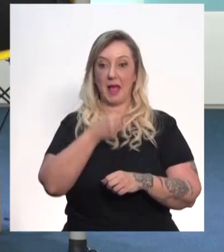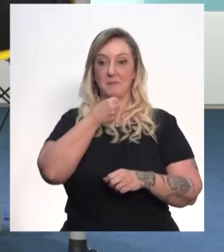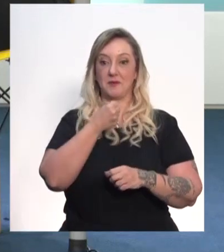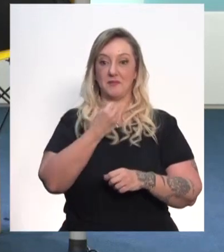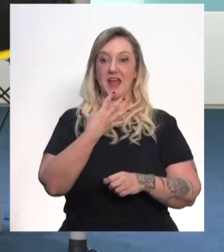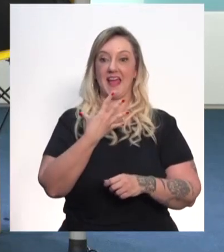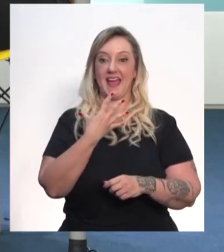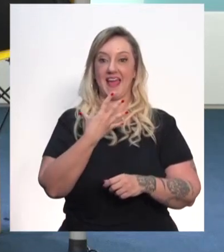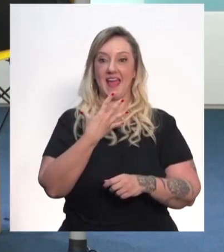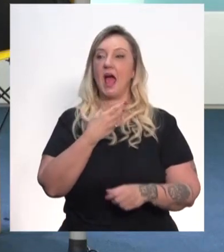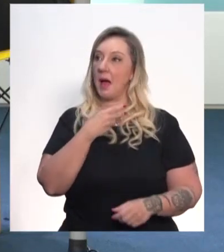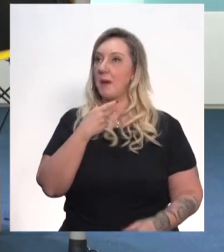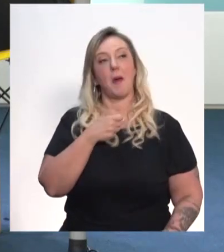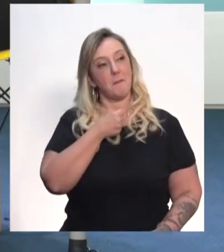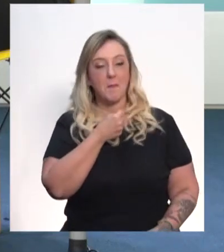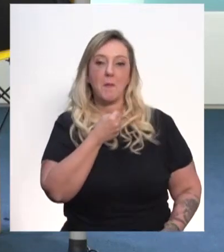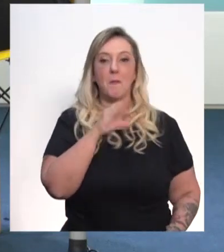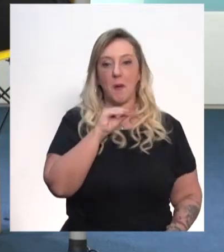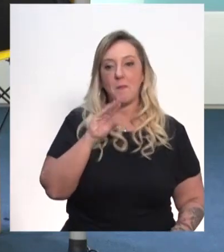E clique em adicionar.